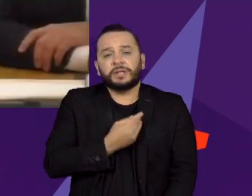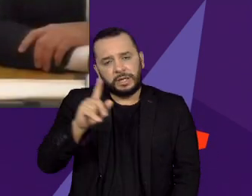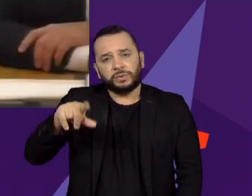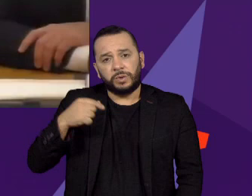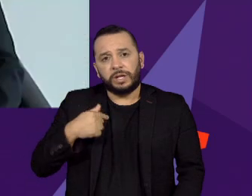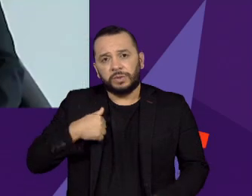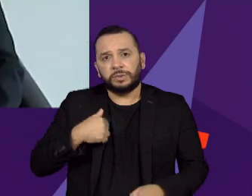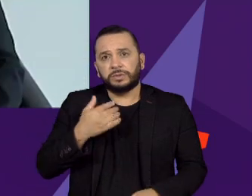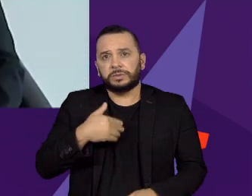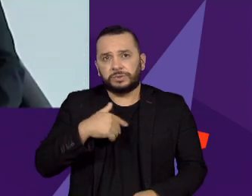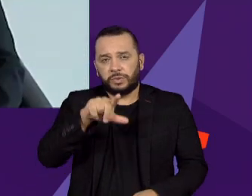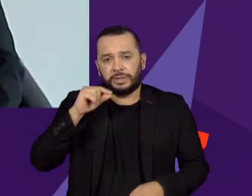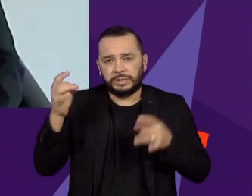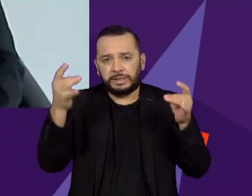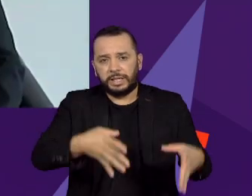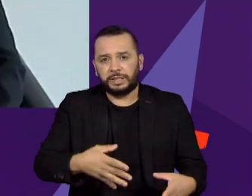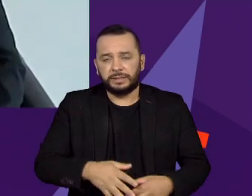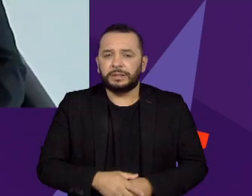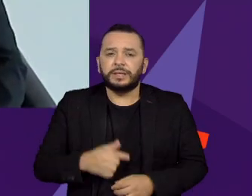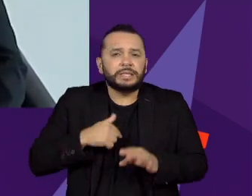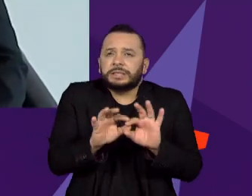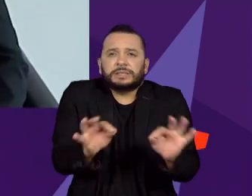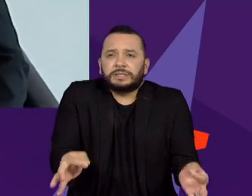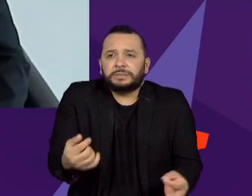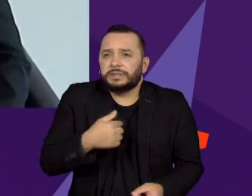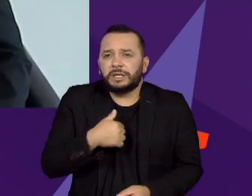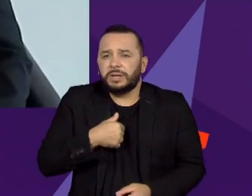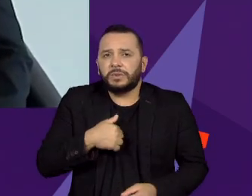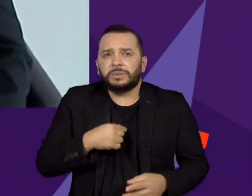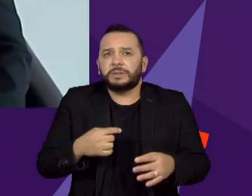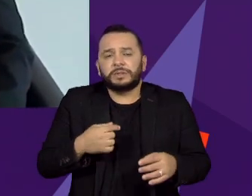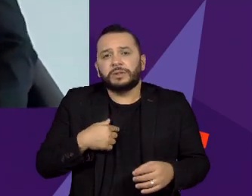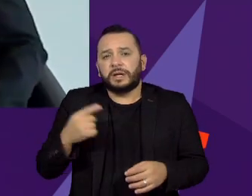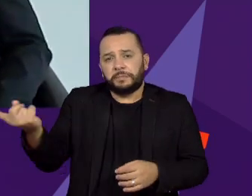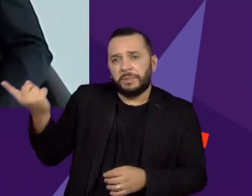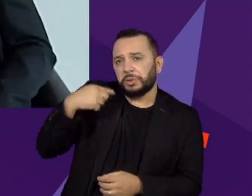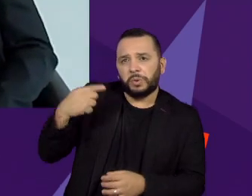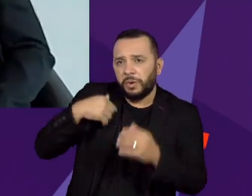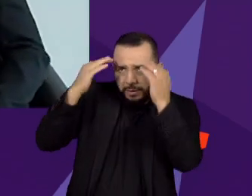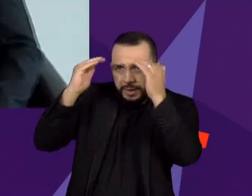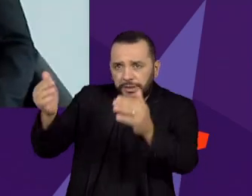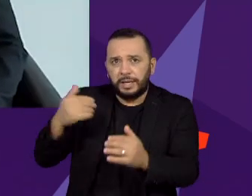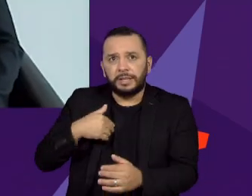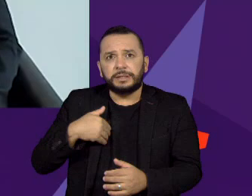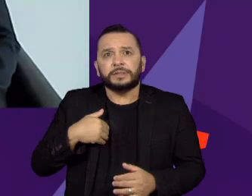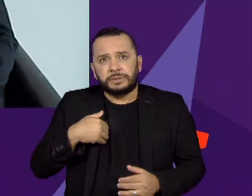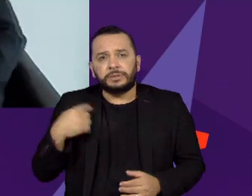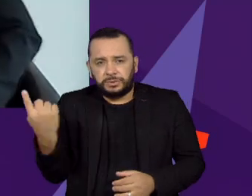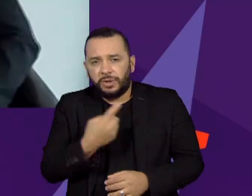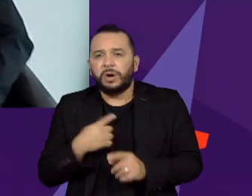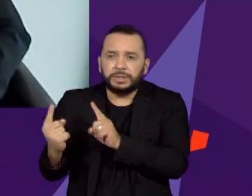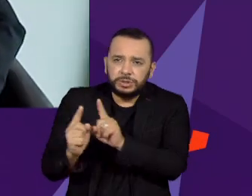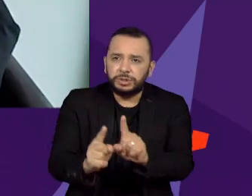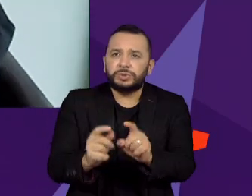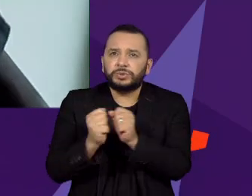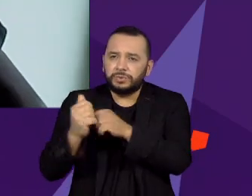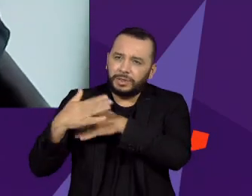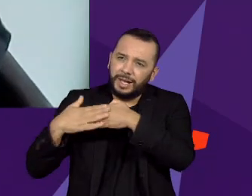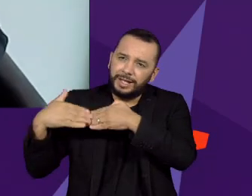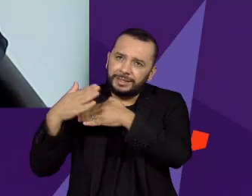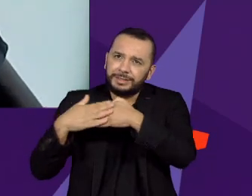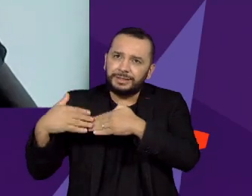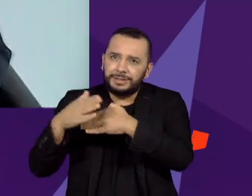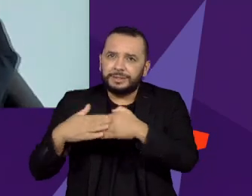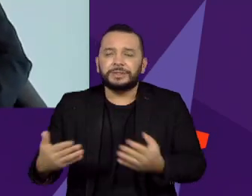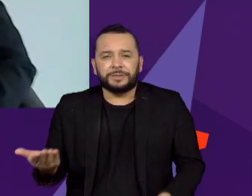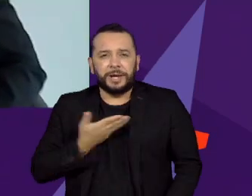escolhi sair. Senhores, é simples assim. Um manda e o outro obedece. Mas a gente tem um carinho, entendeu? Dá pra desenrolar. Tá pintando o